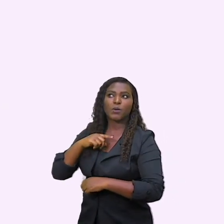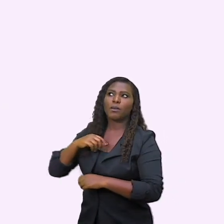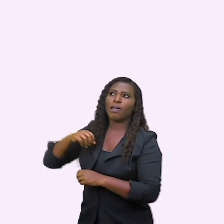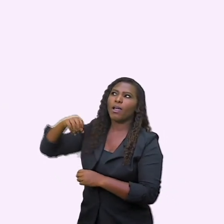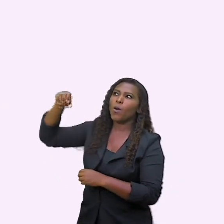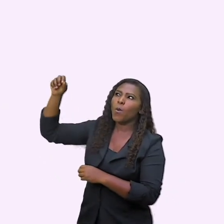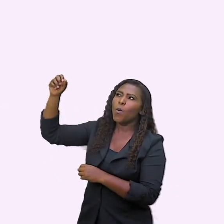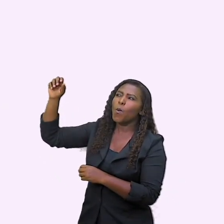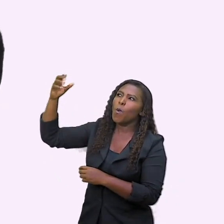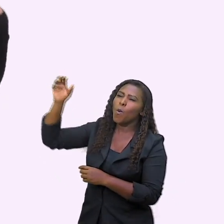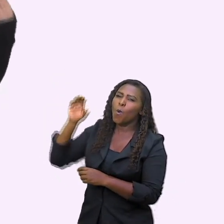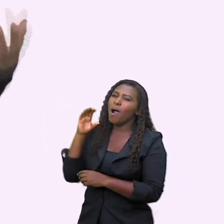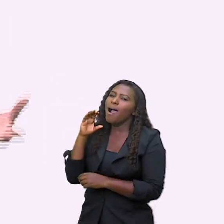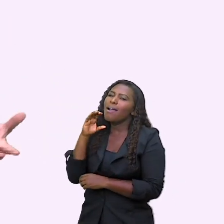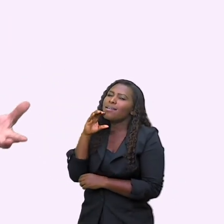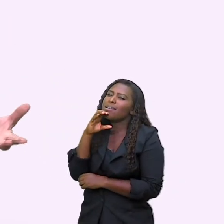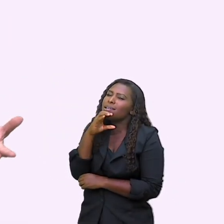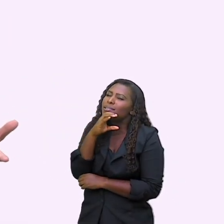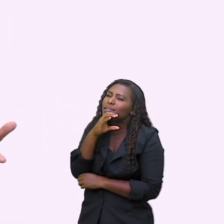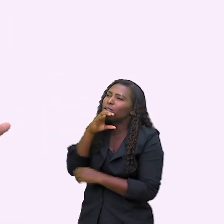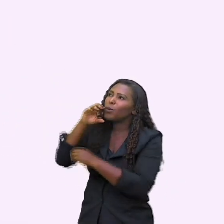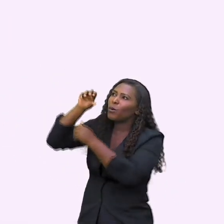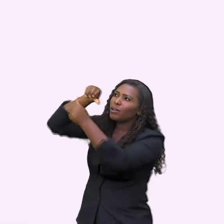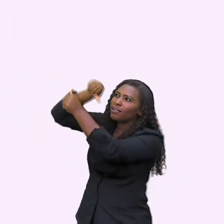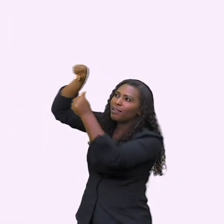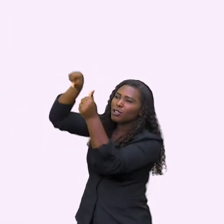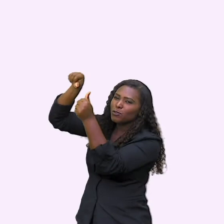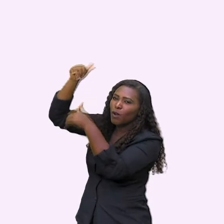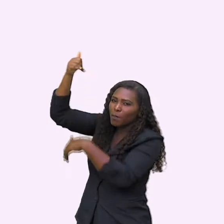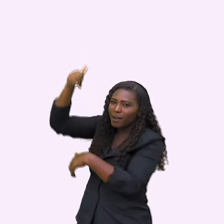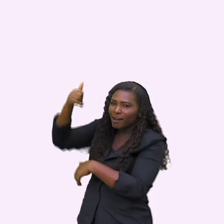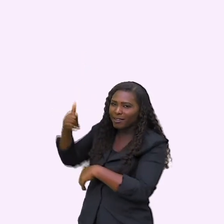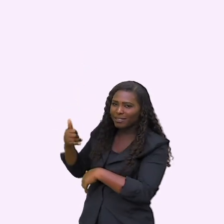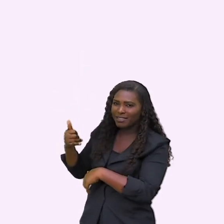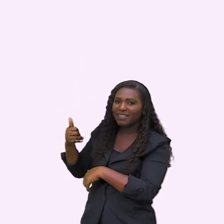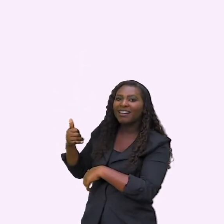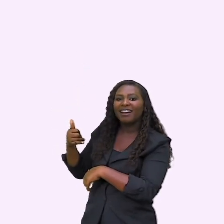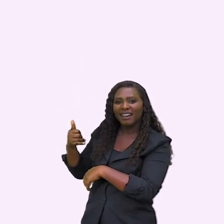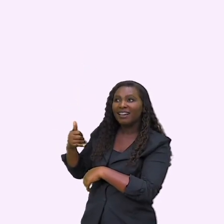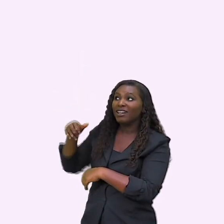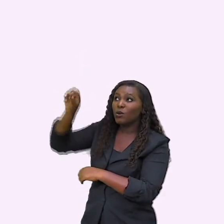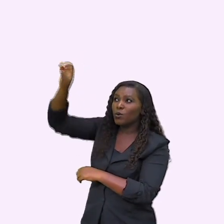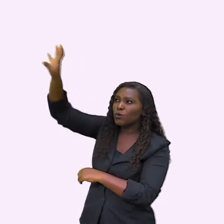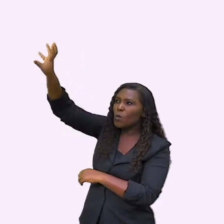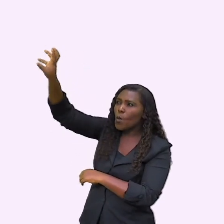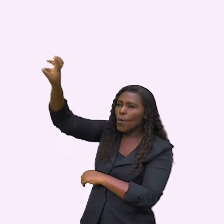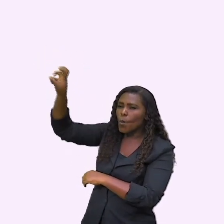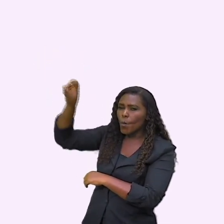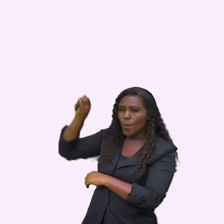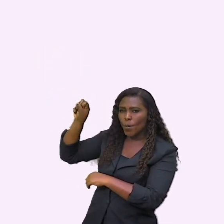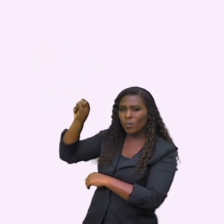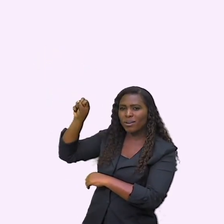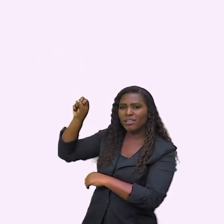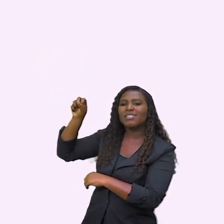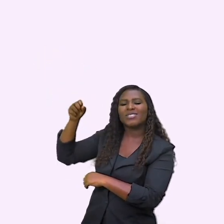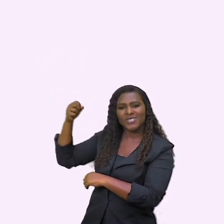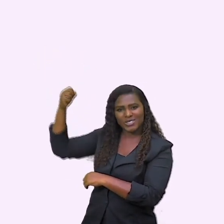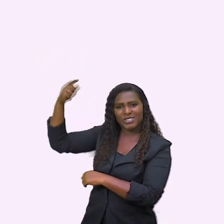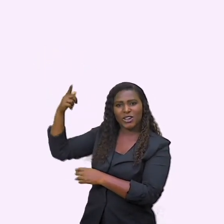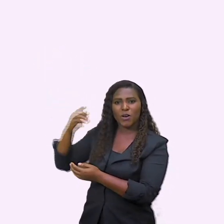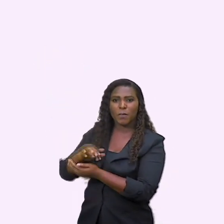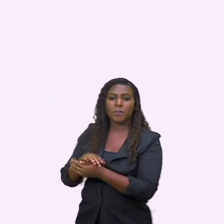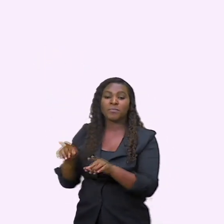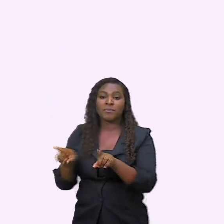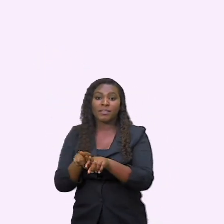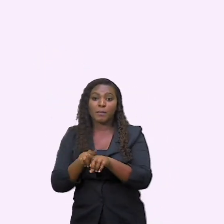solar, que é convertida em energia nos painéis fotovoltaicos. e nas usinas heliotérmicas.